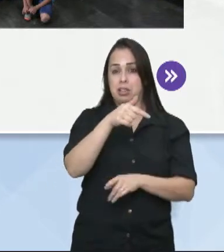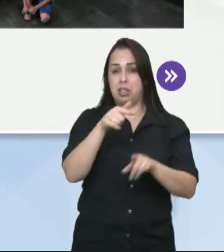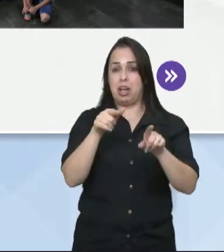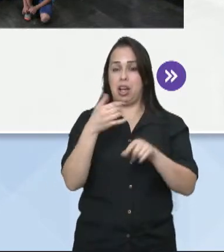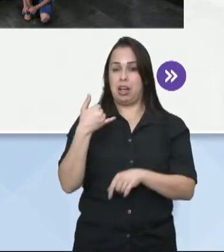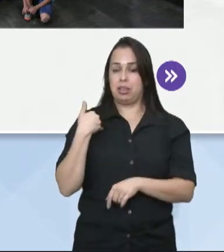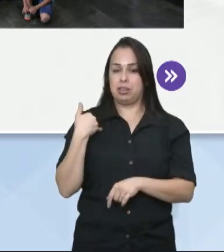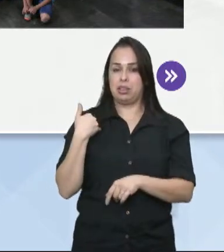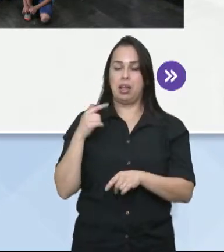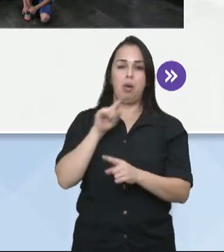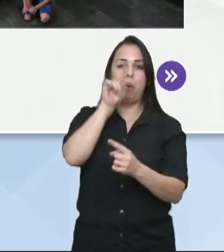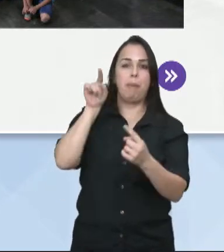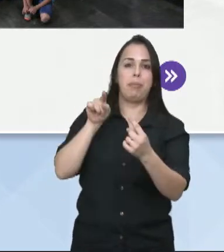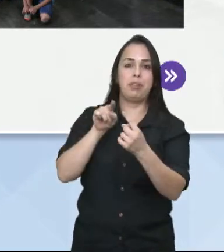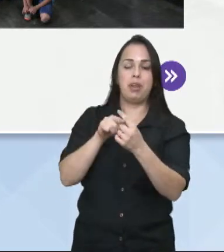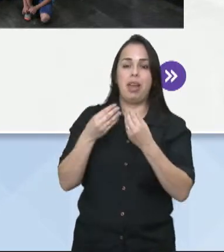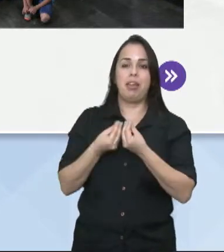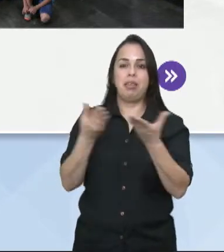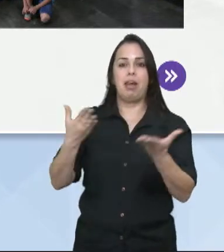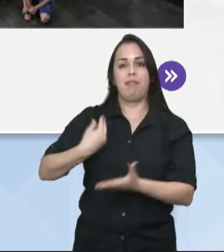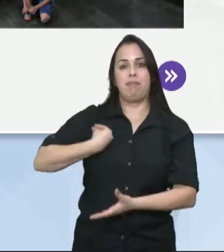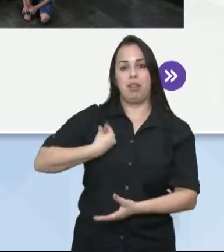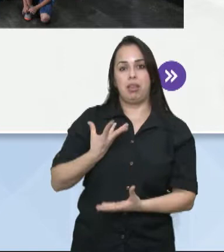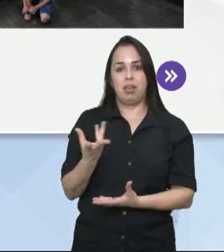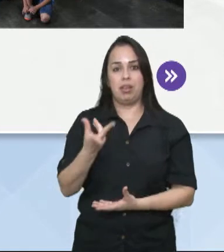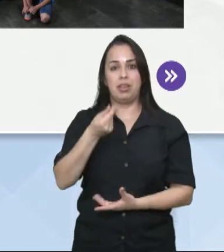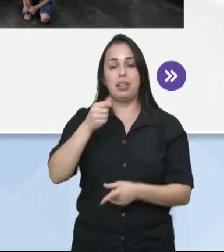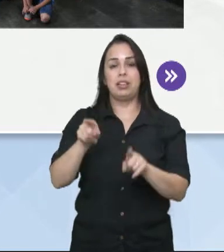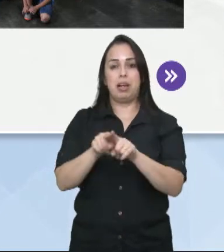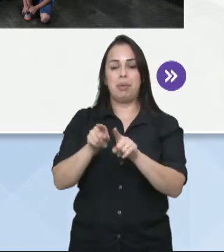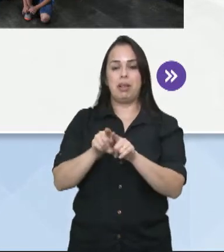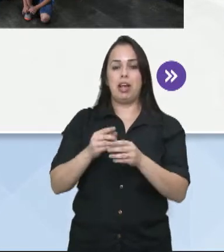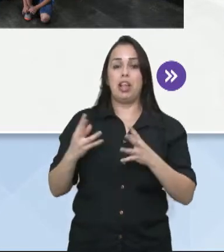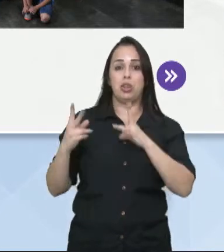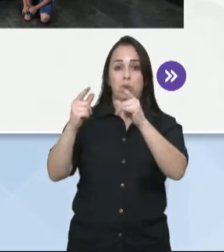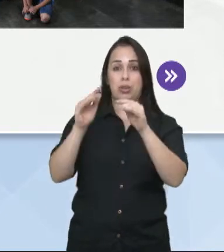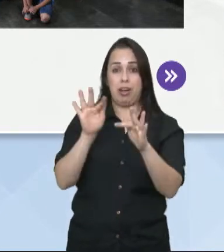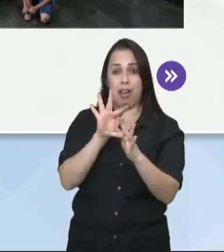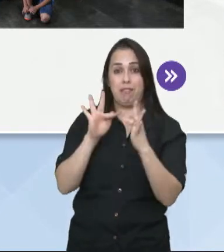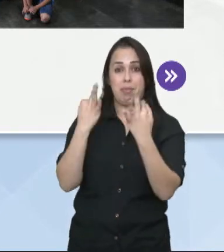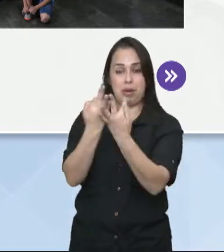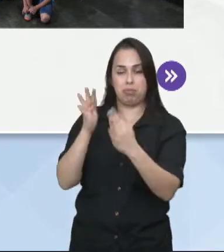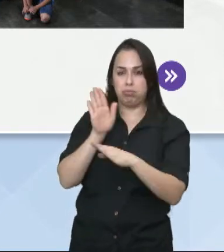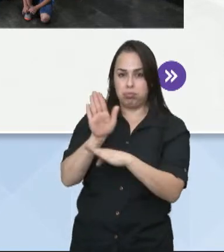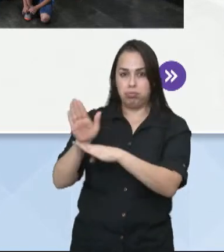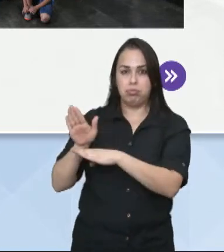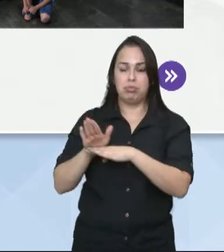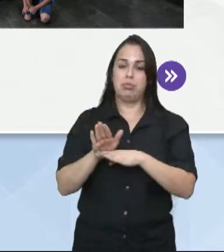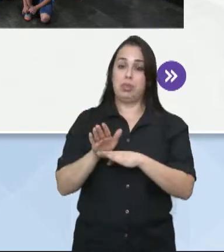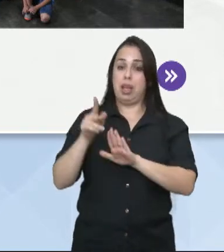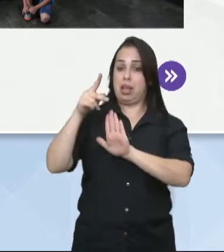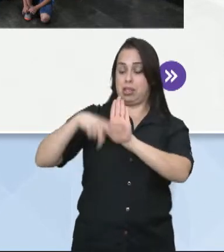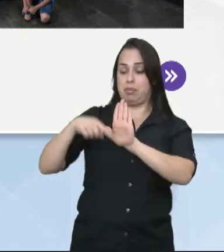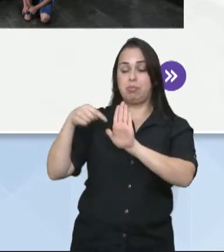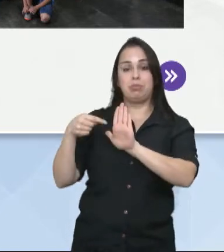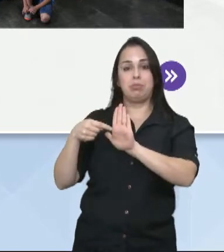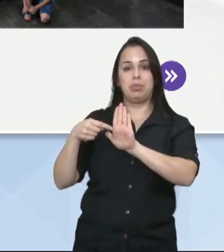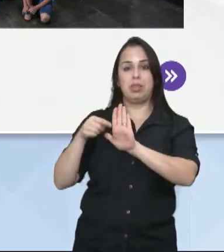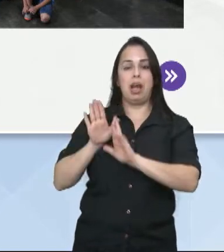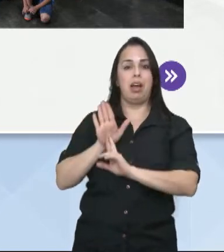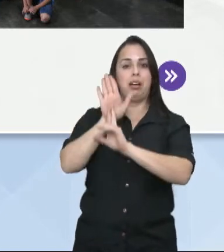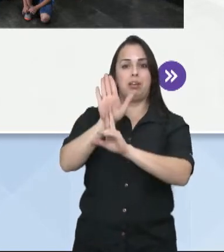colocar amor, qualidade de vida para todas as famílias. Esse projeto é